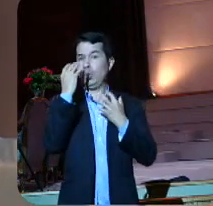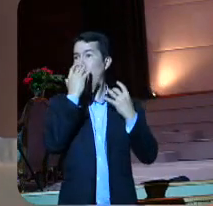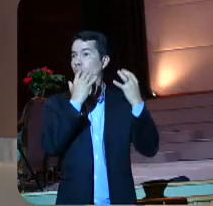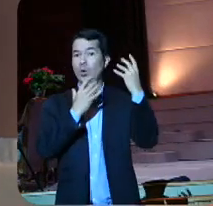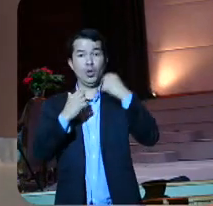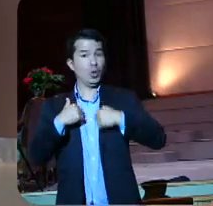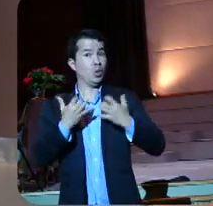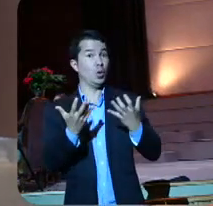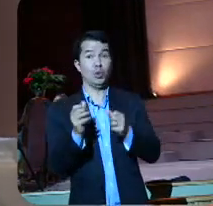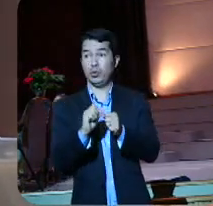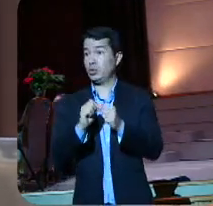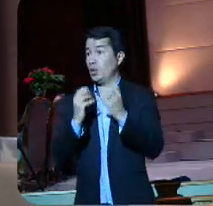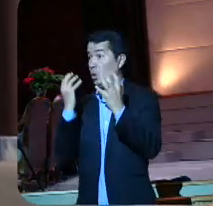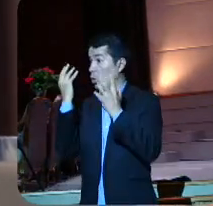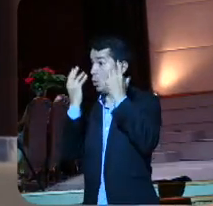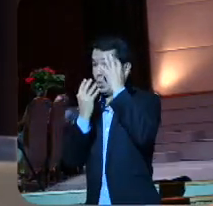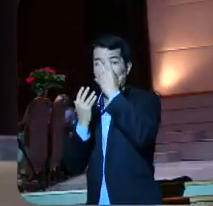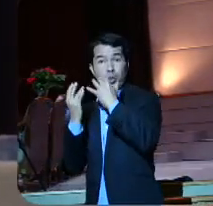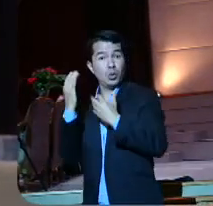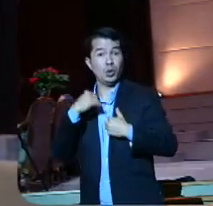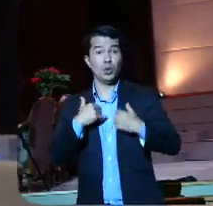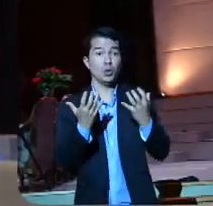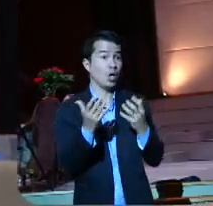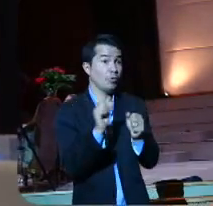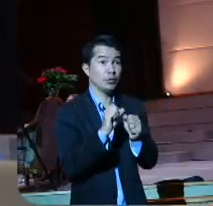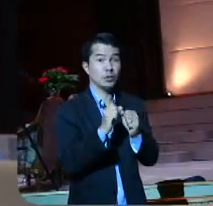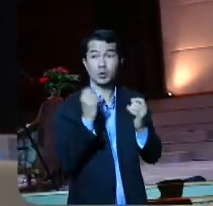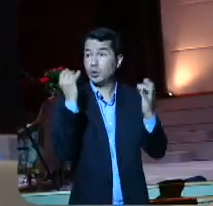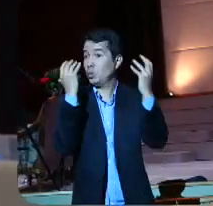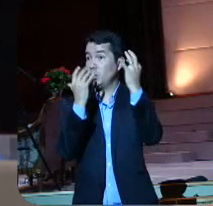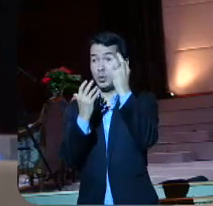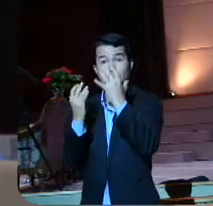longe. Agora, do jeito de Deus, quando